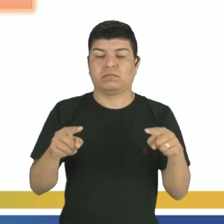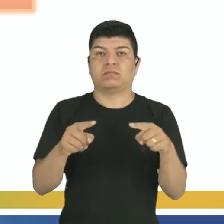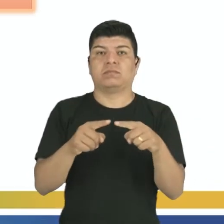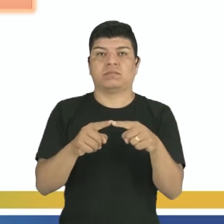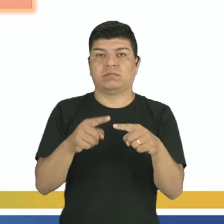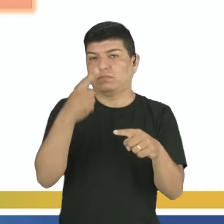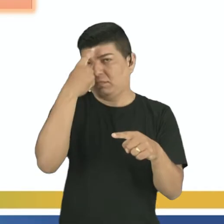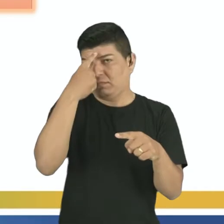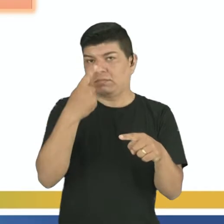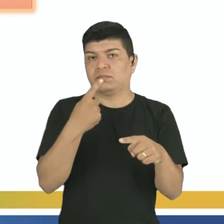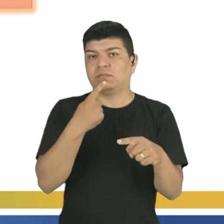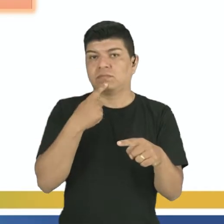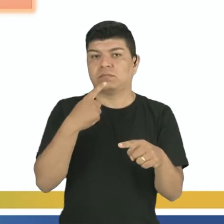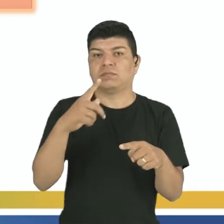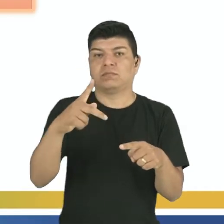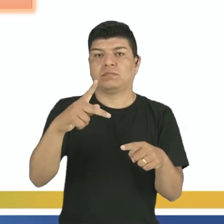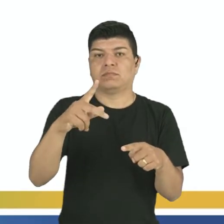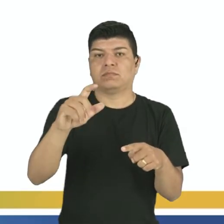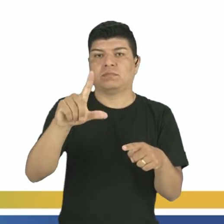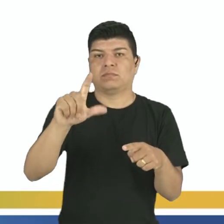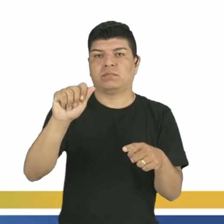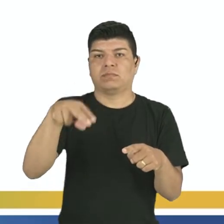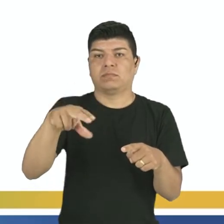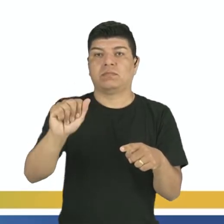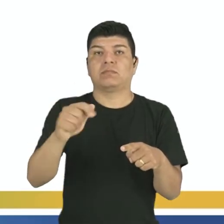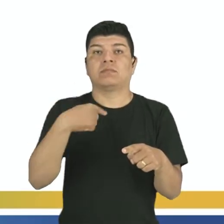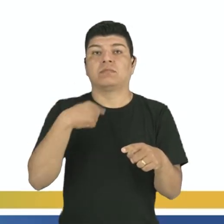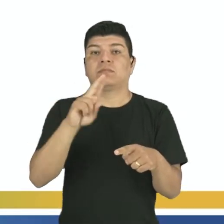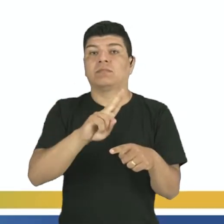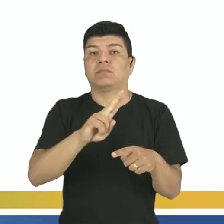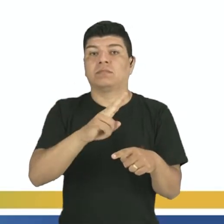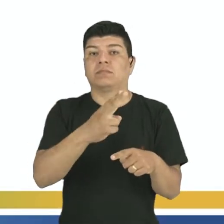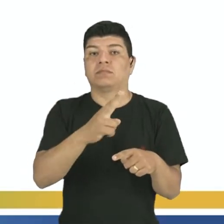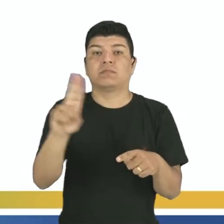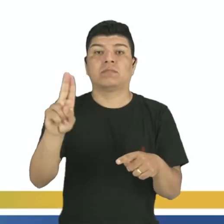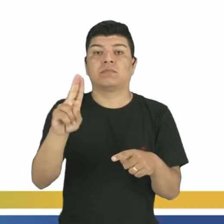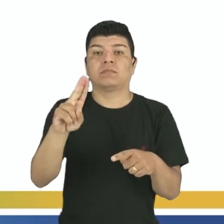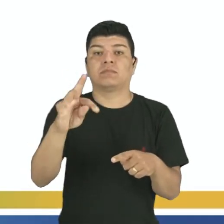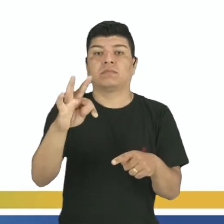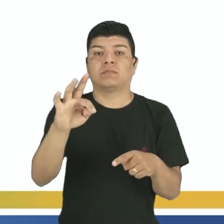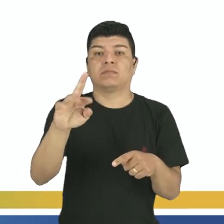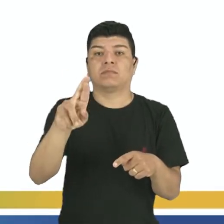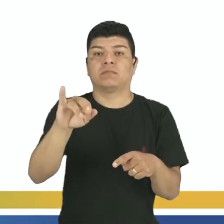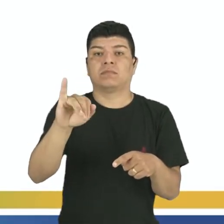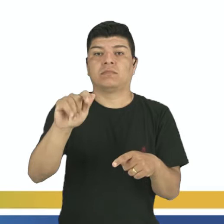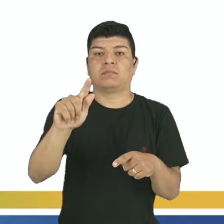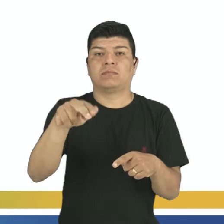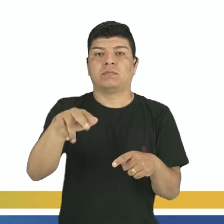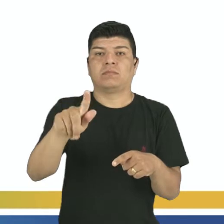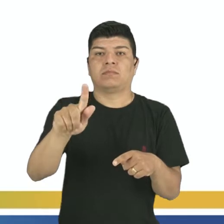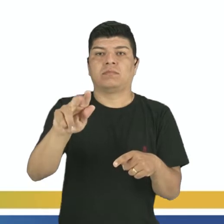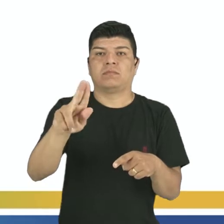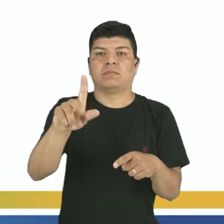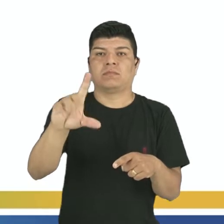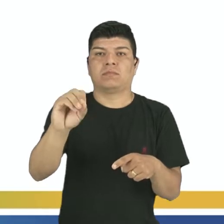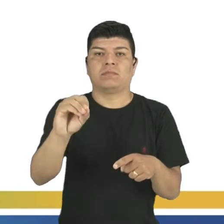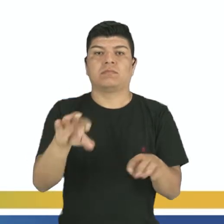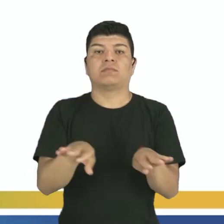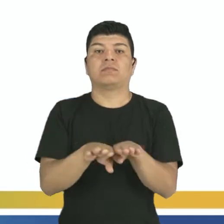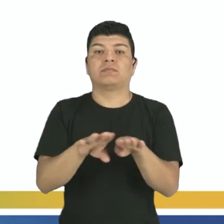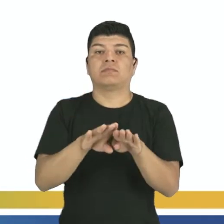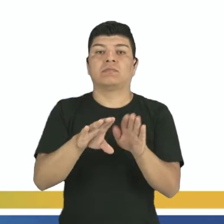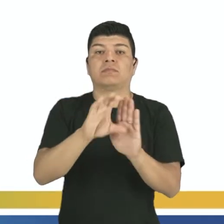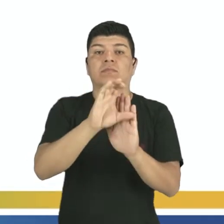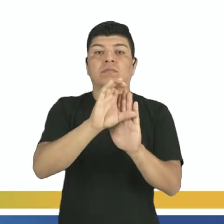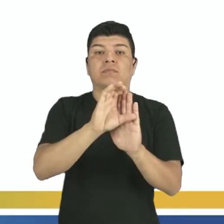minha figura plana aí, nós vamos chamar isso daí de triângulo, ok? Então vamos aqui para o conceito, já te adiantei, né? O conceito de